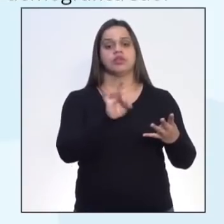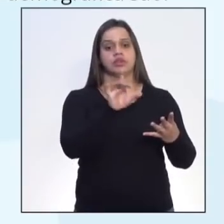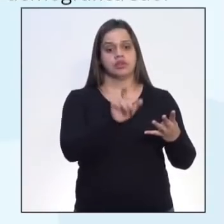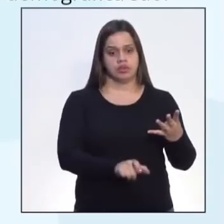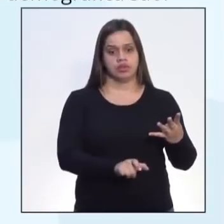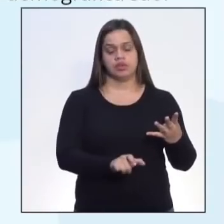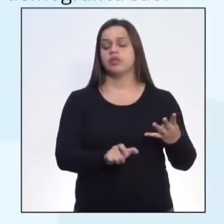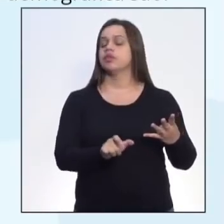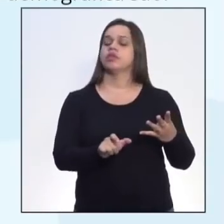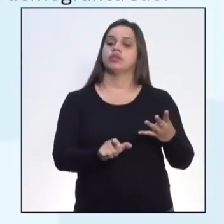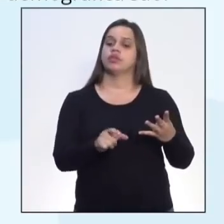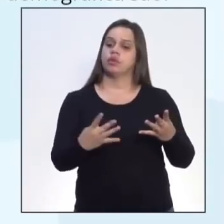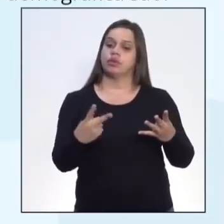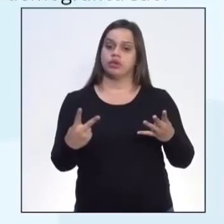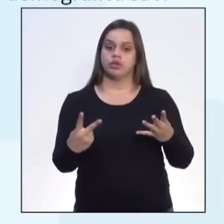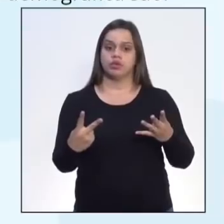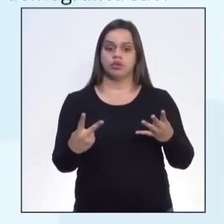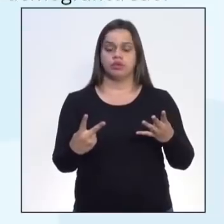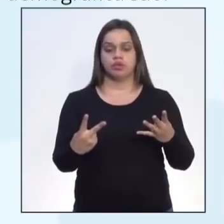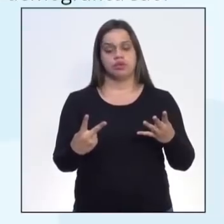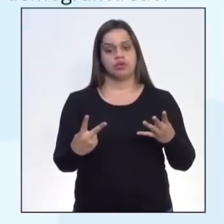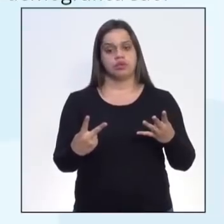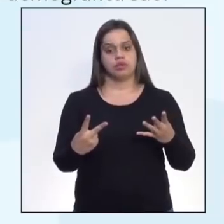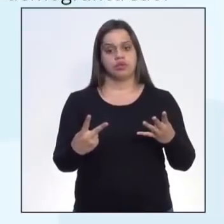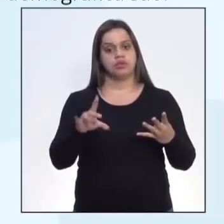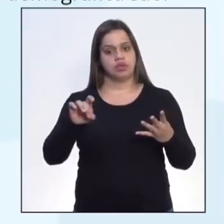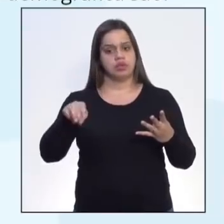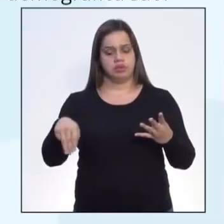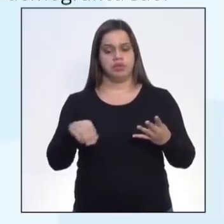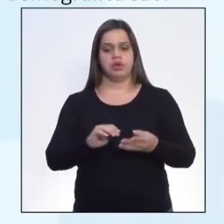e 42 para